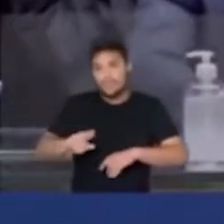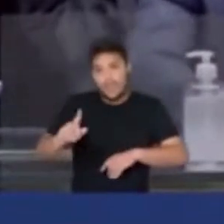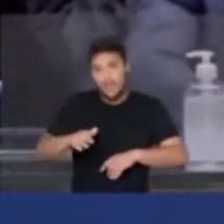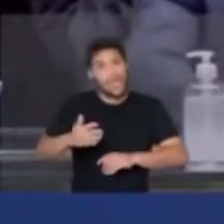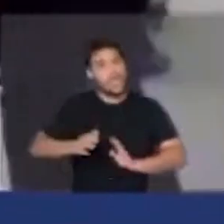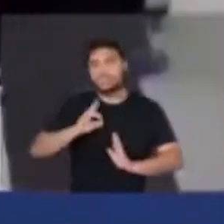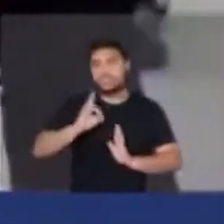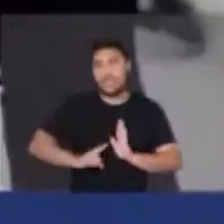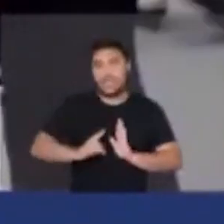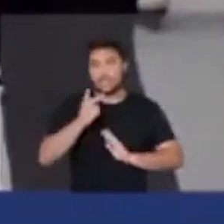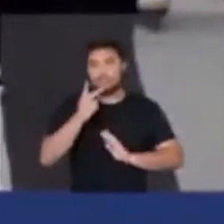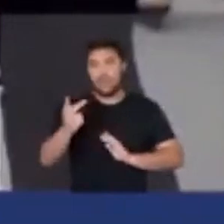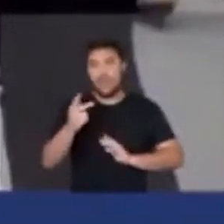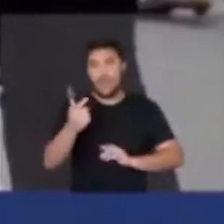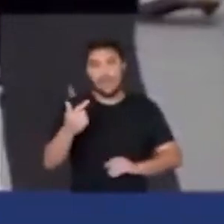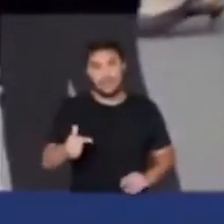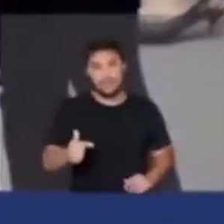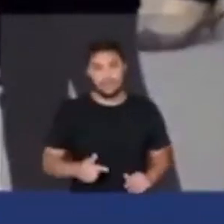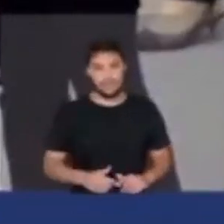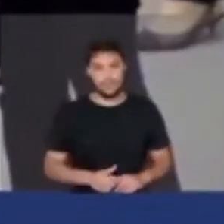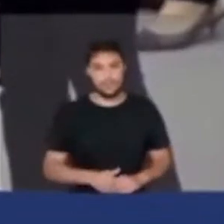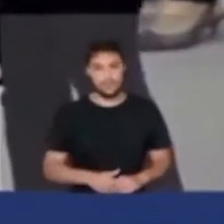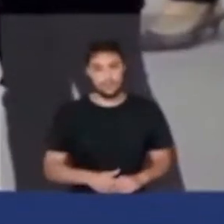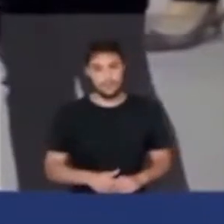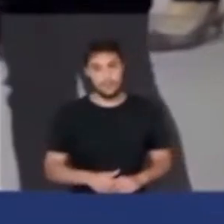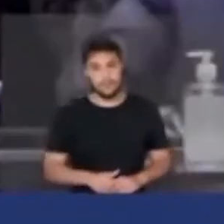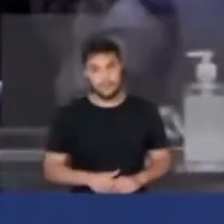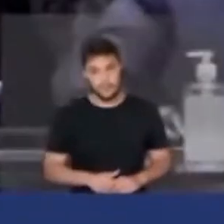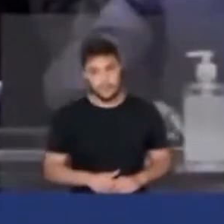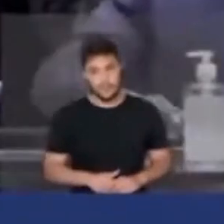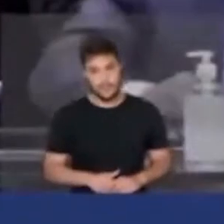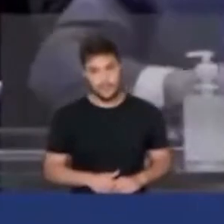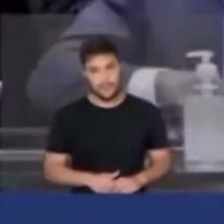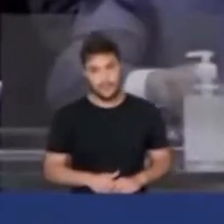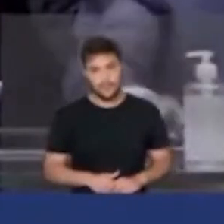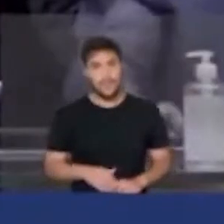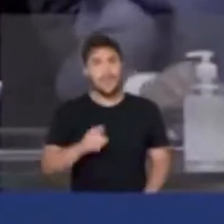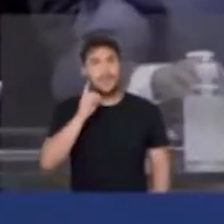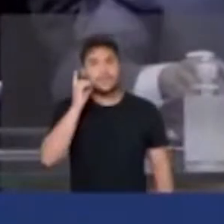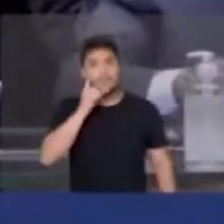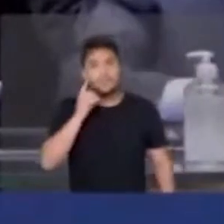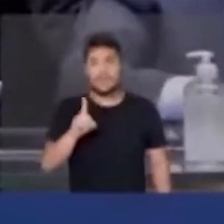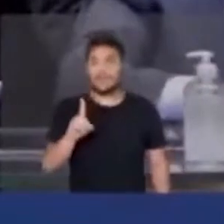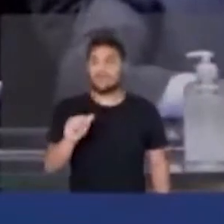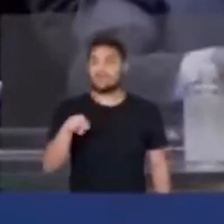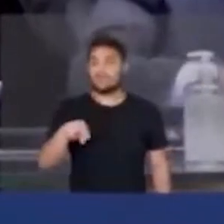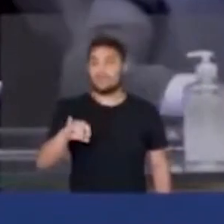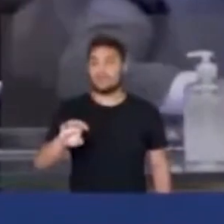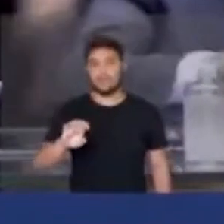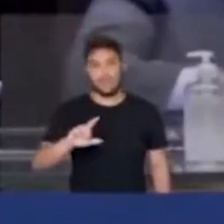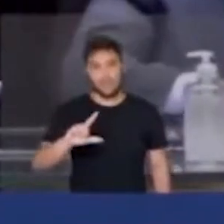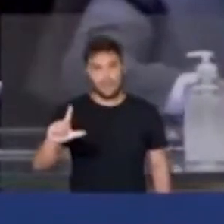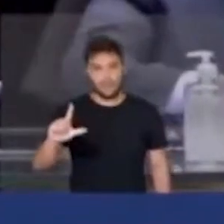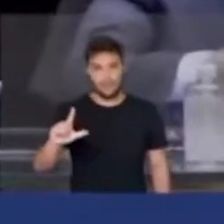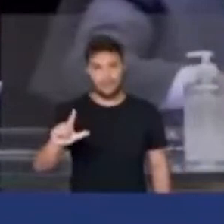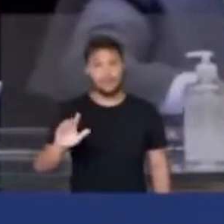regimental de falar. Por favor, deputado Daniel. Senhor